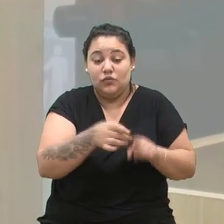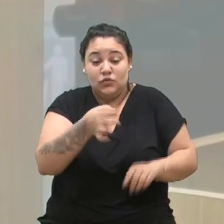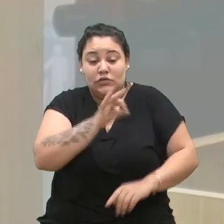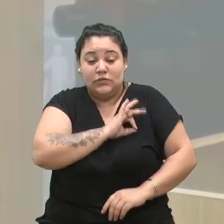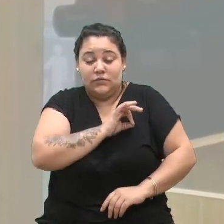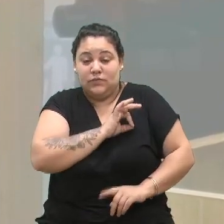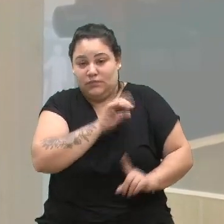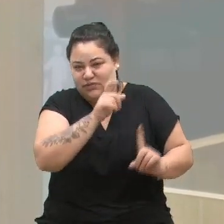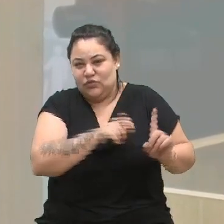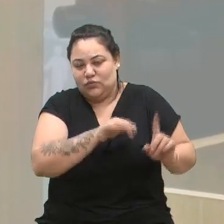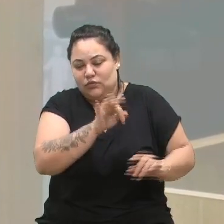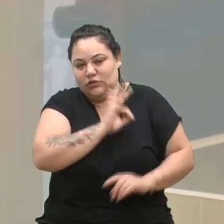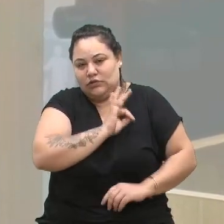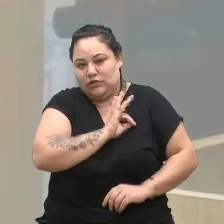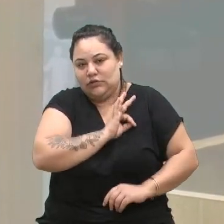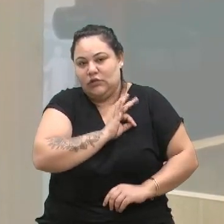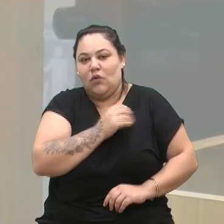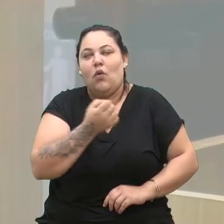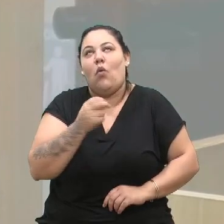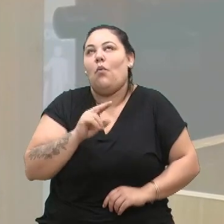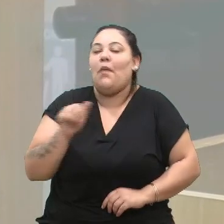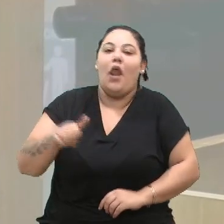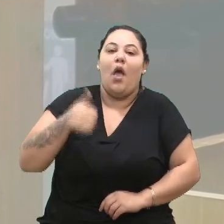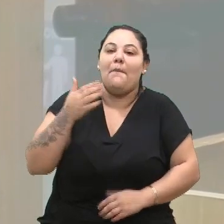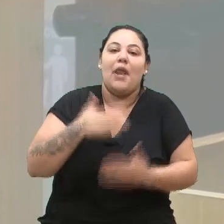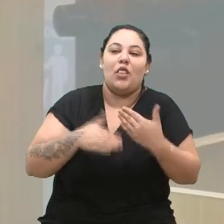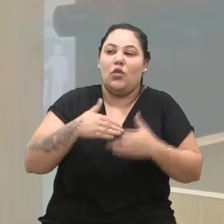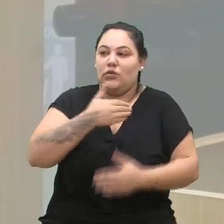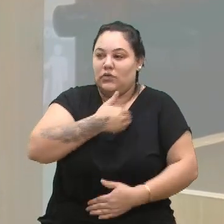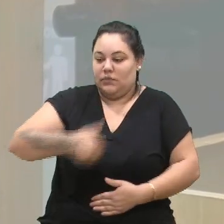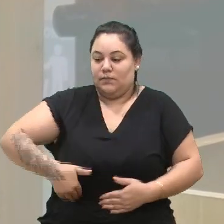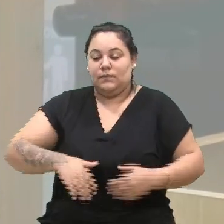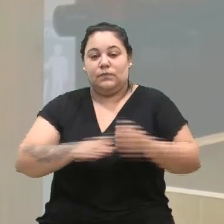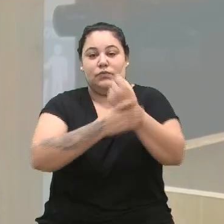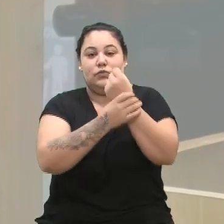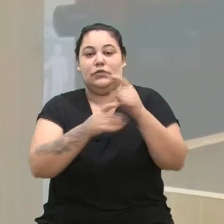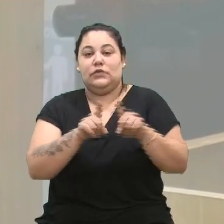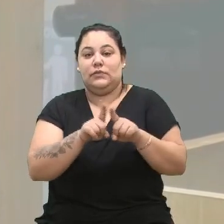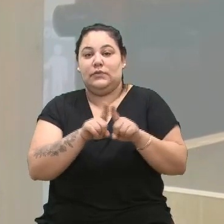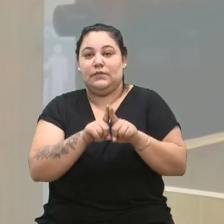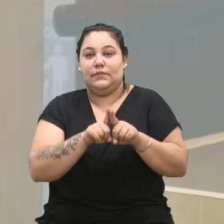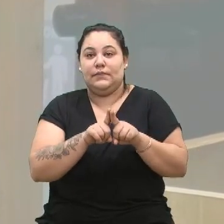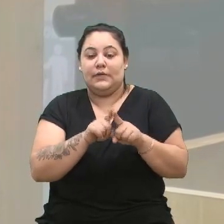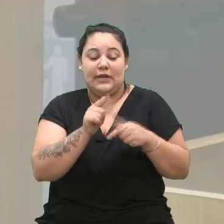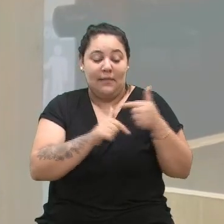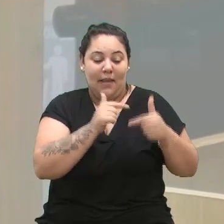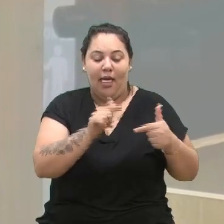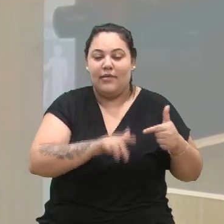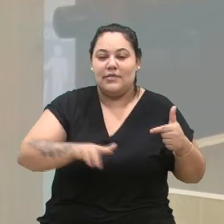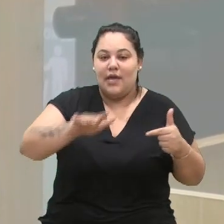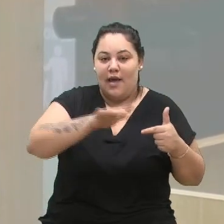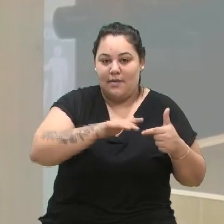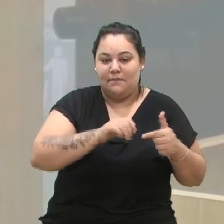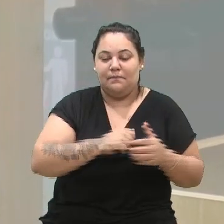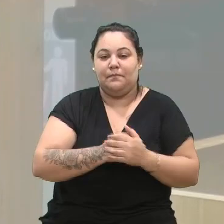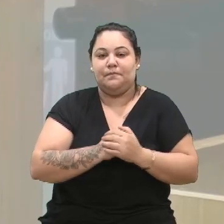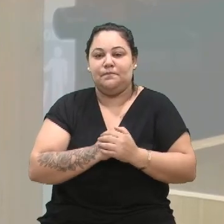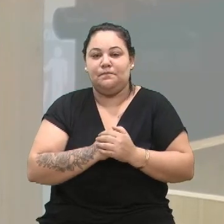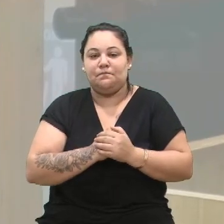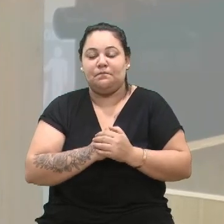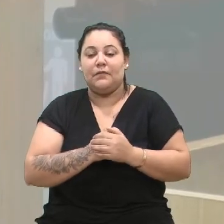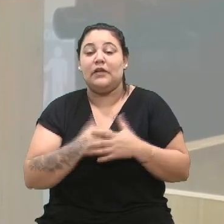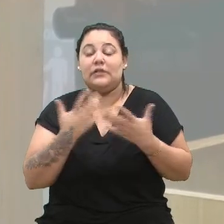militar, ou melhor dizendo, para toda a segurança pública, atuar nessas questões.